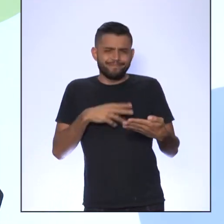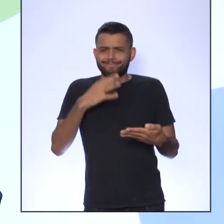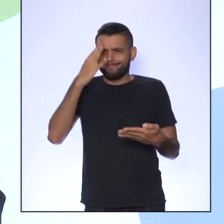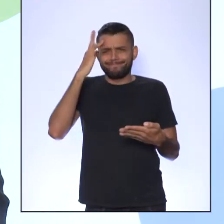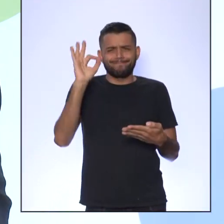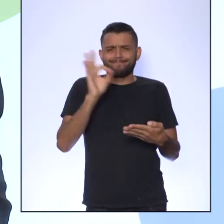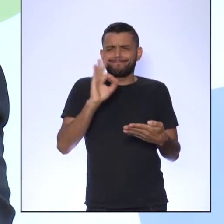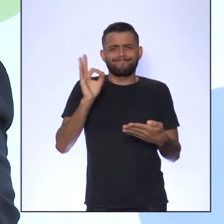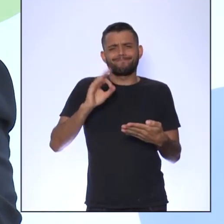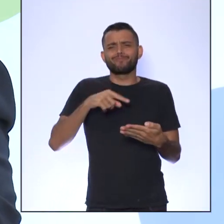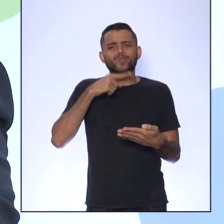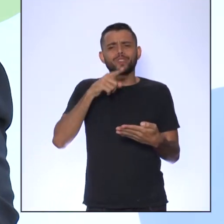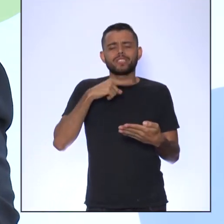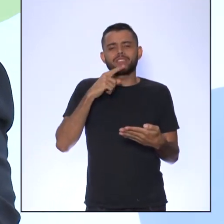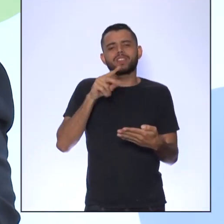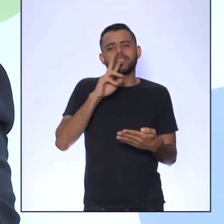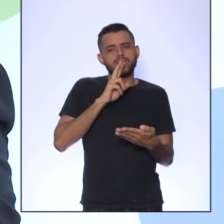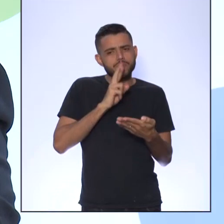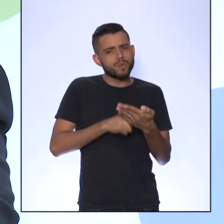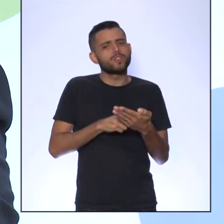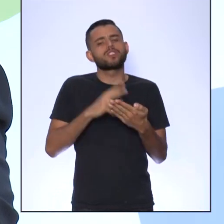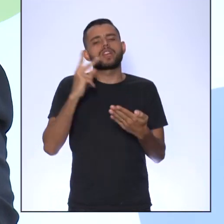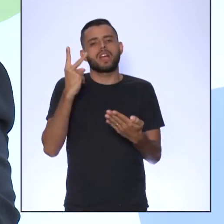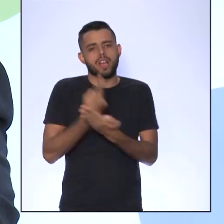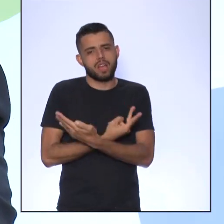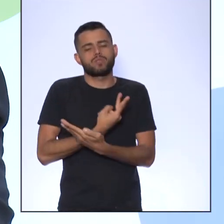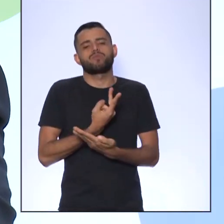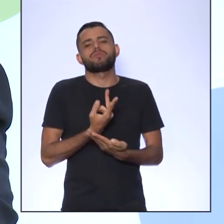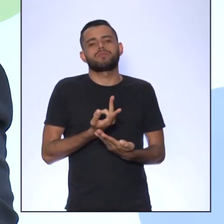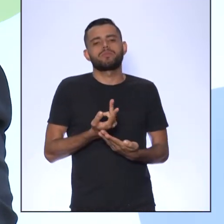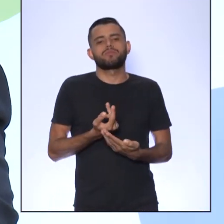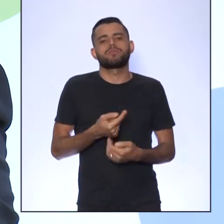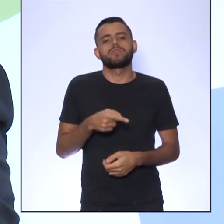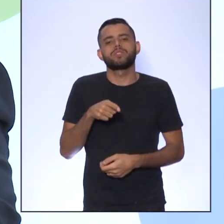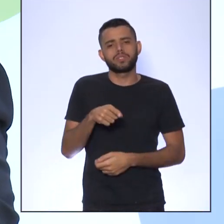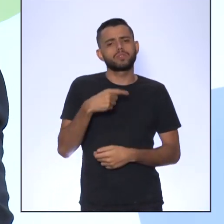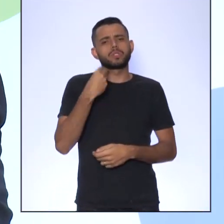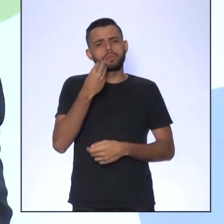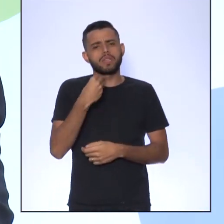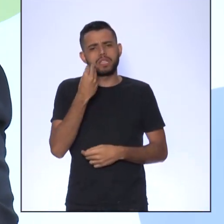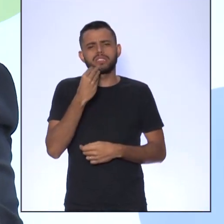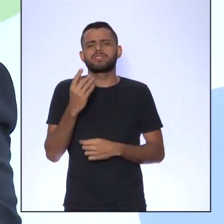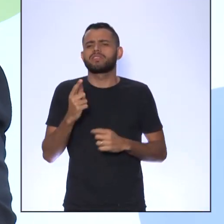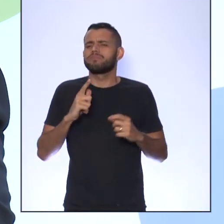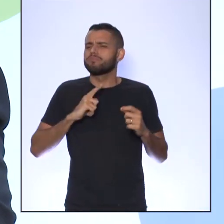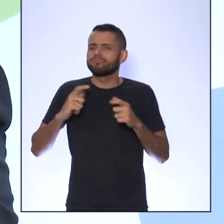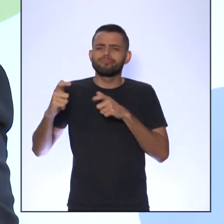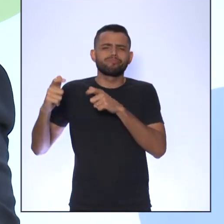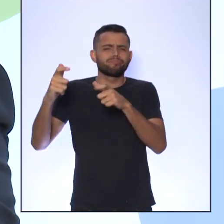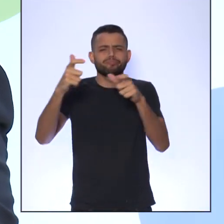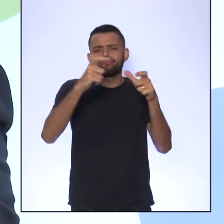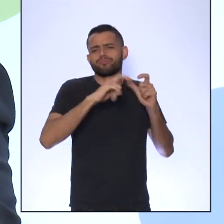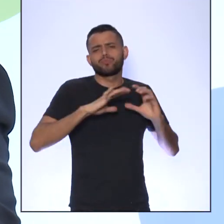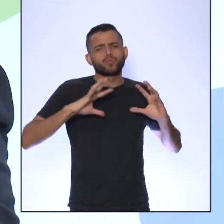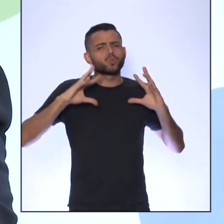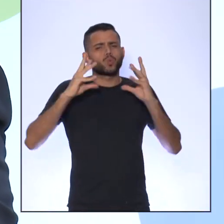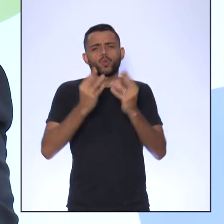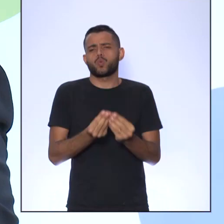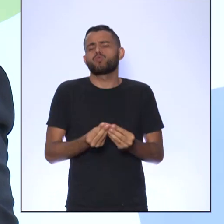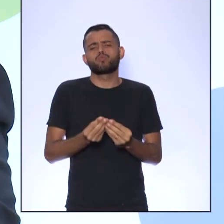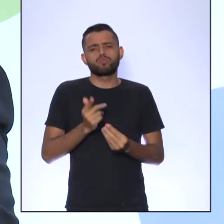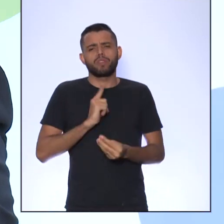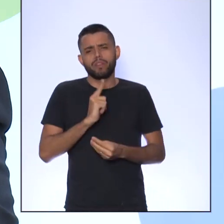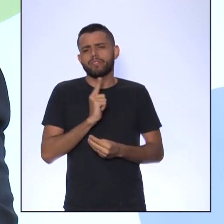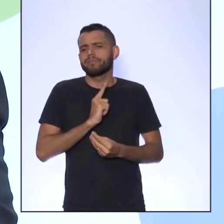respondendo errado mesmo na matemática, numa ciência exata. Isso é uma experiência que tem lá no Bandeirantes, que tem em todos os lugares, é